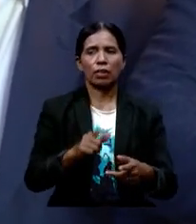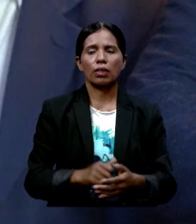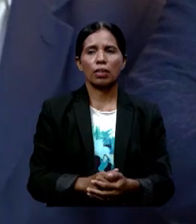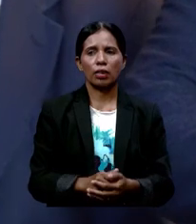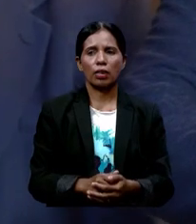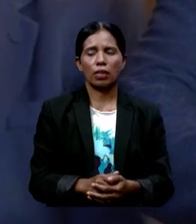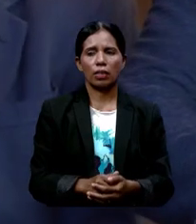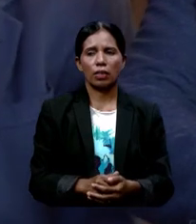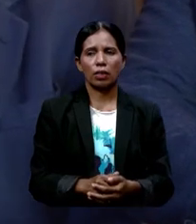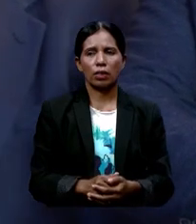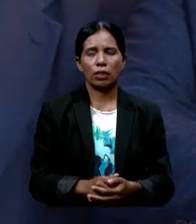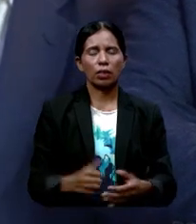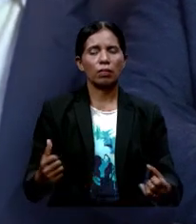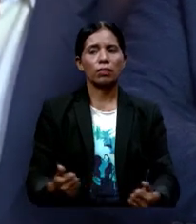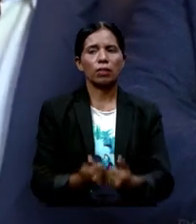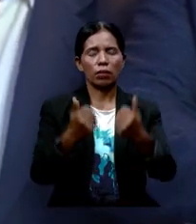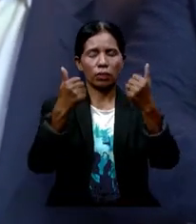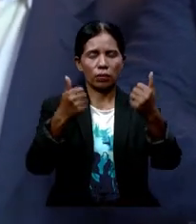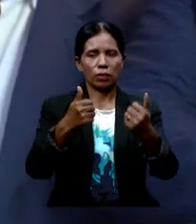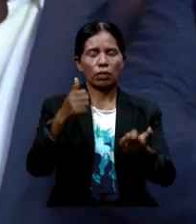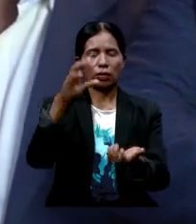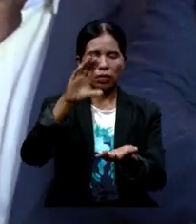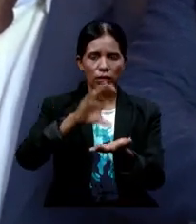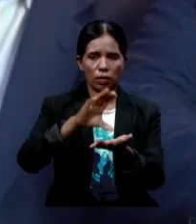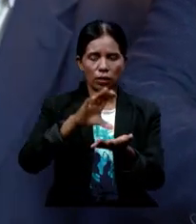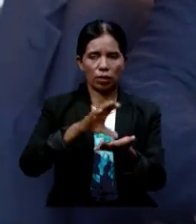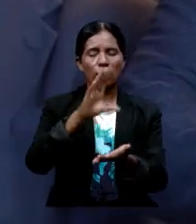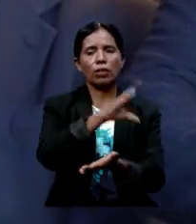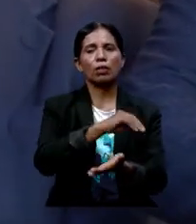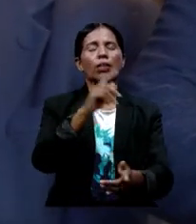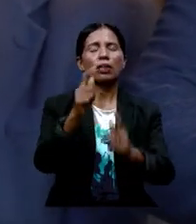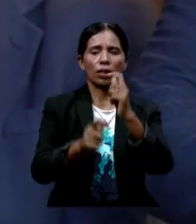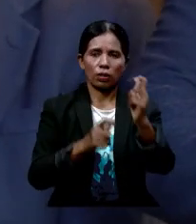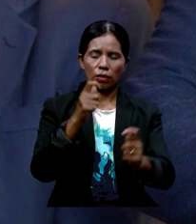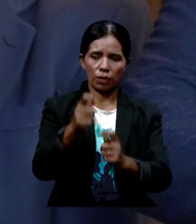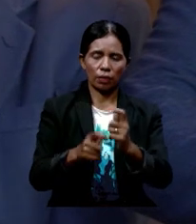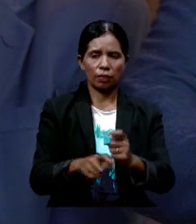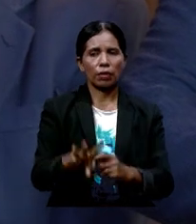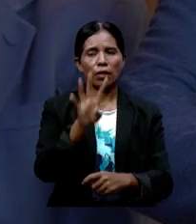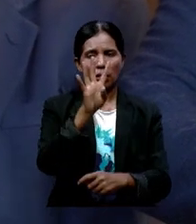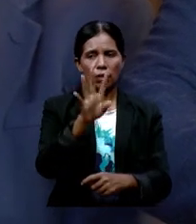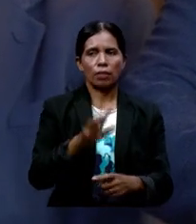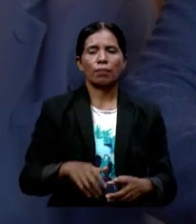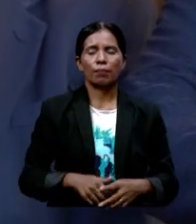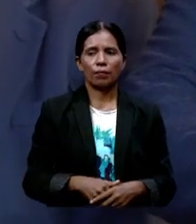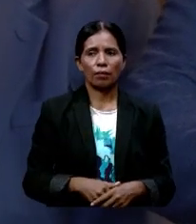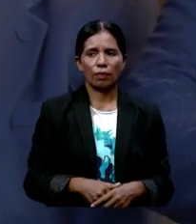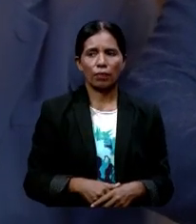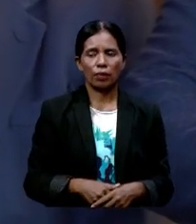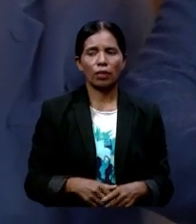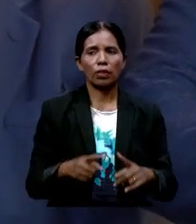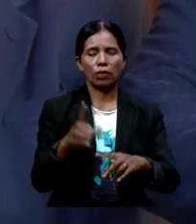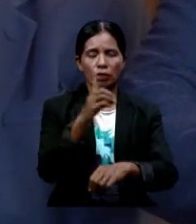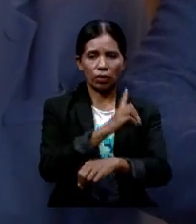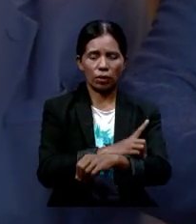ciência, desporto, ciência, tecnologia. Parte Hatne, né, Maca Ohen